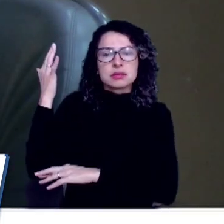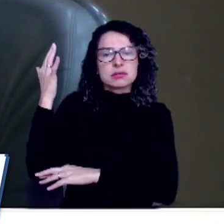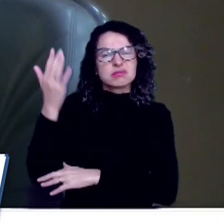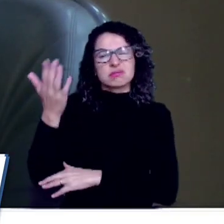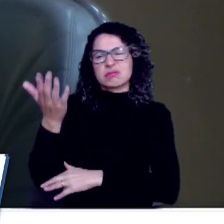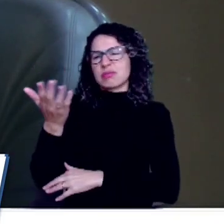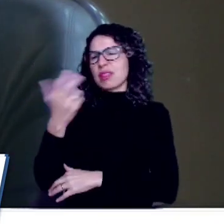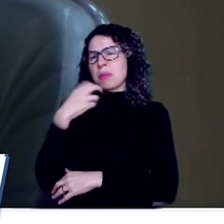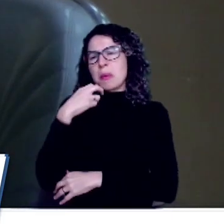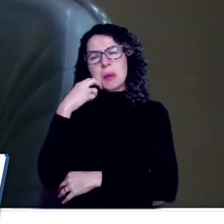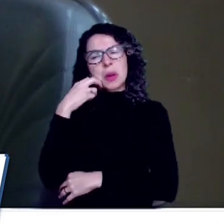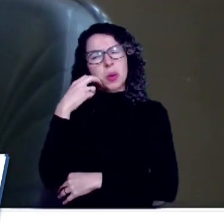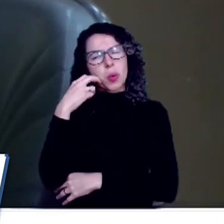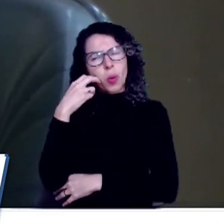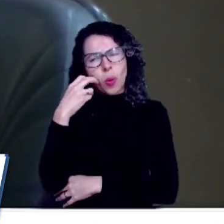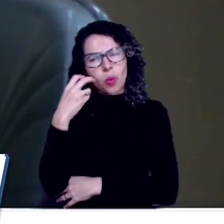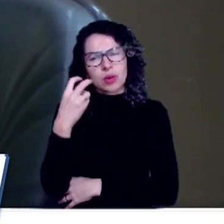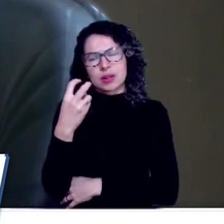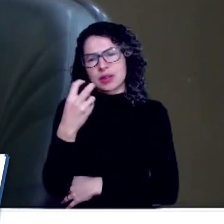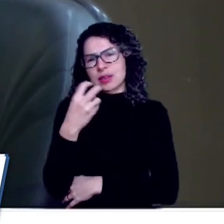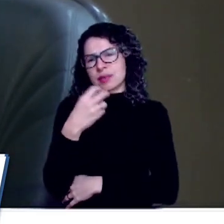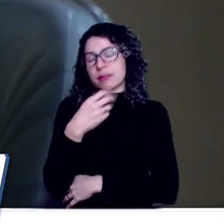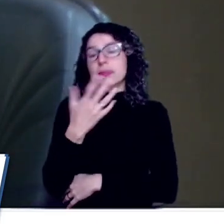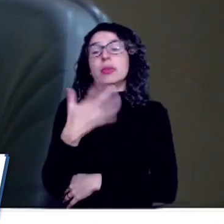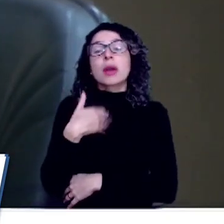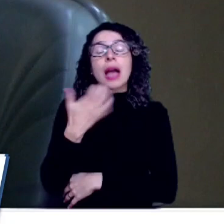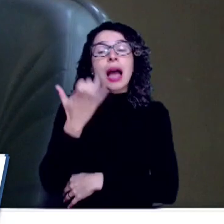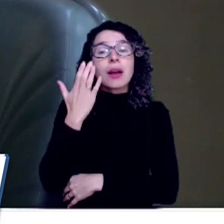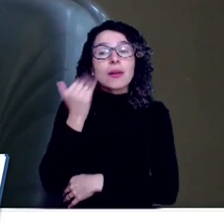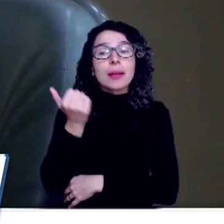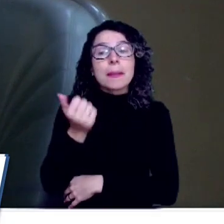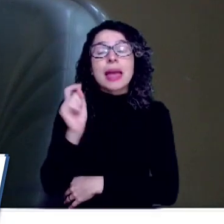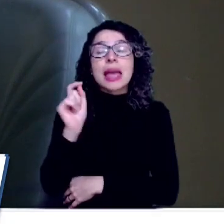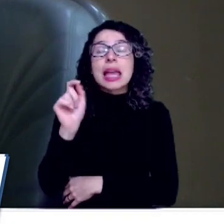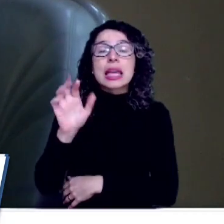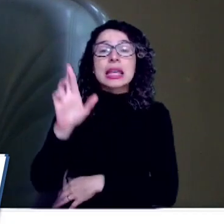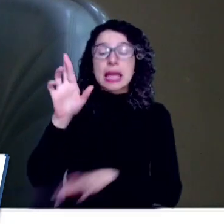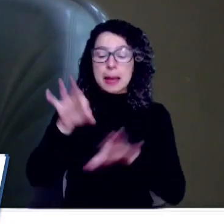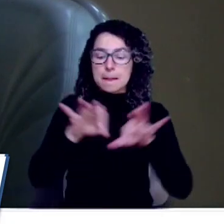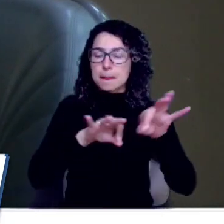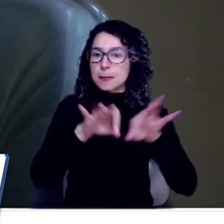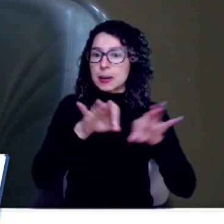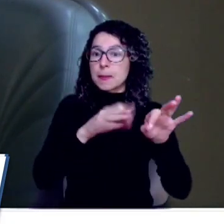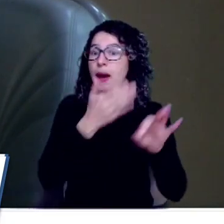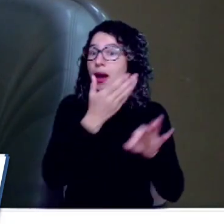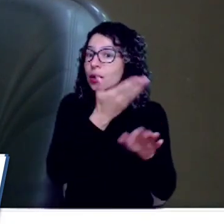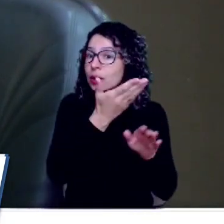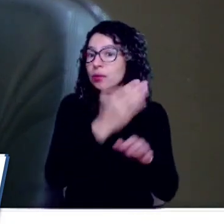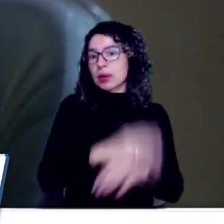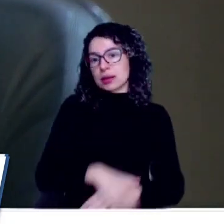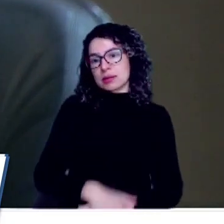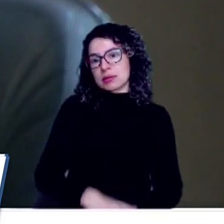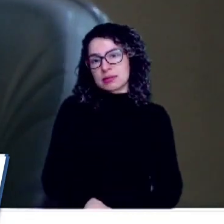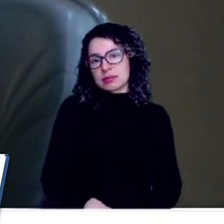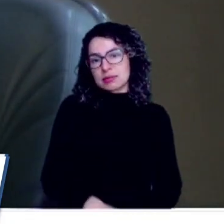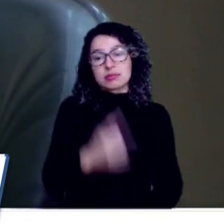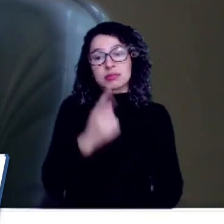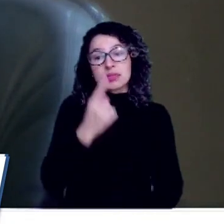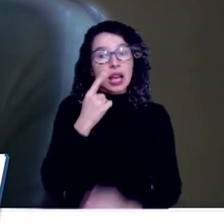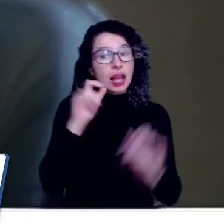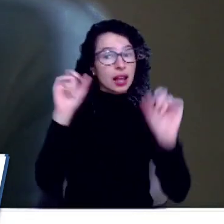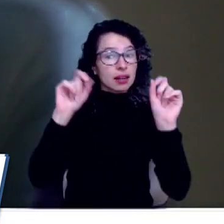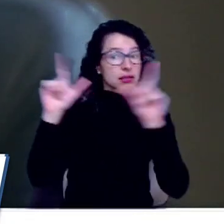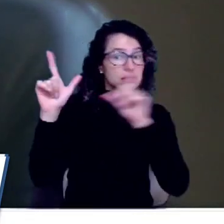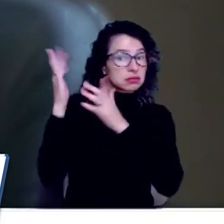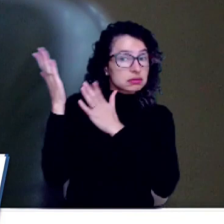vergonha, Então eu quero saber quem é que projetou esse troço aí, ó. Essa vergonha aí, ó. Quem